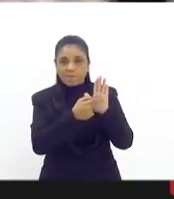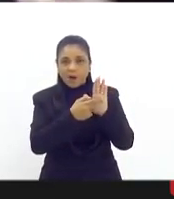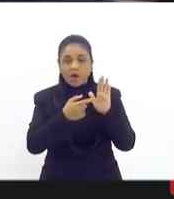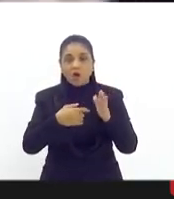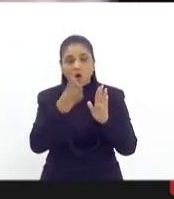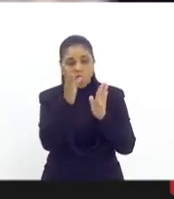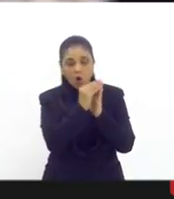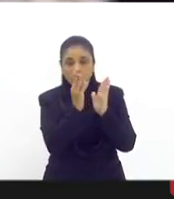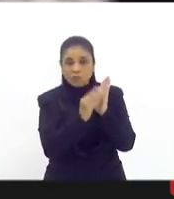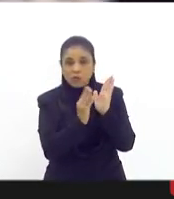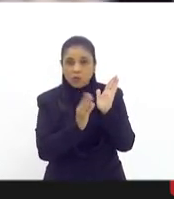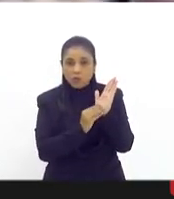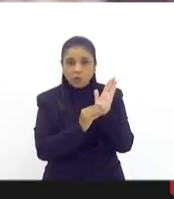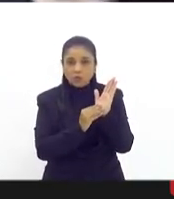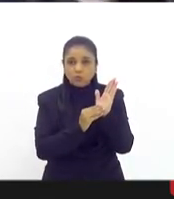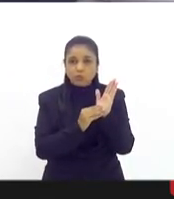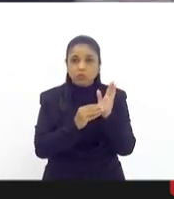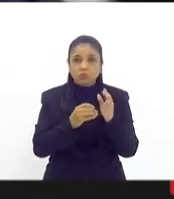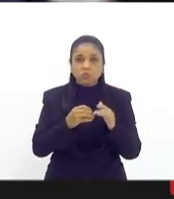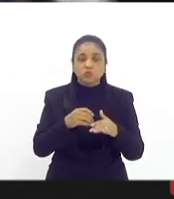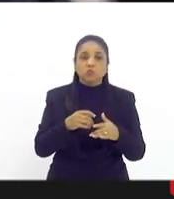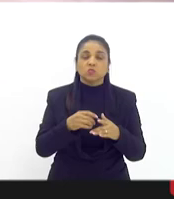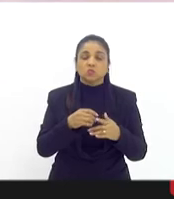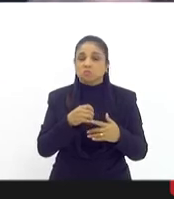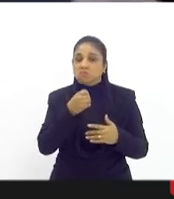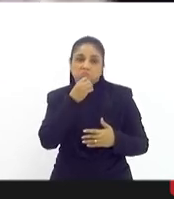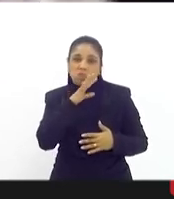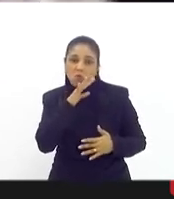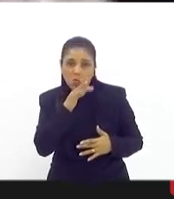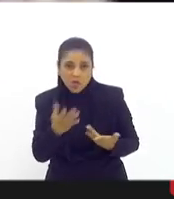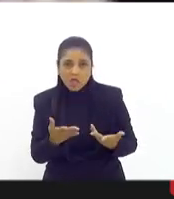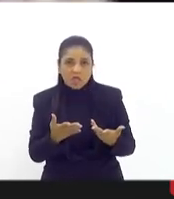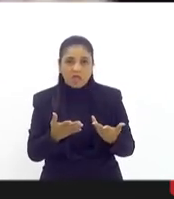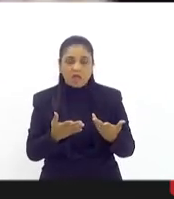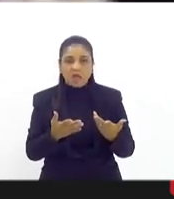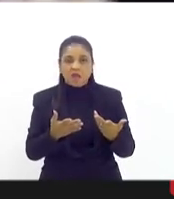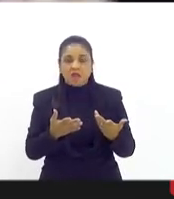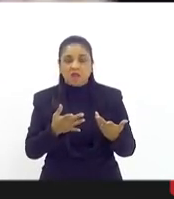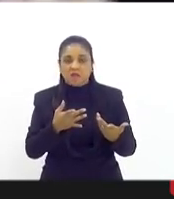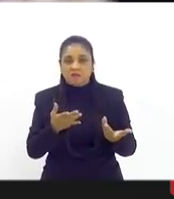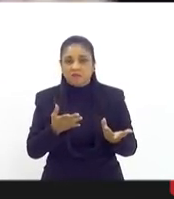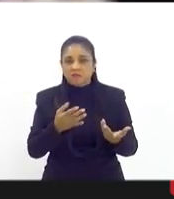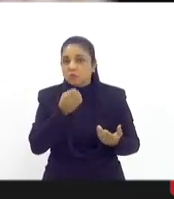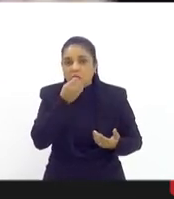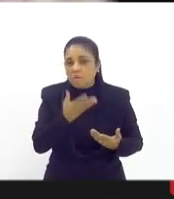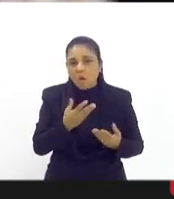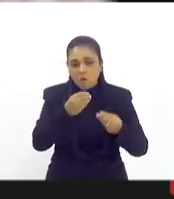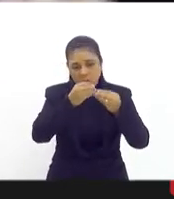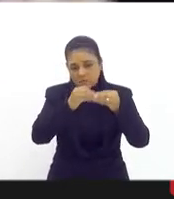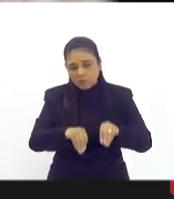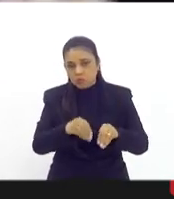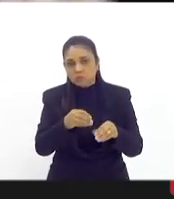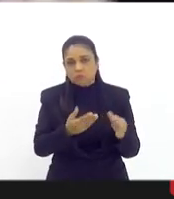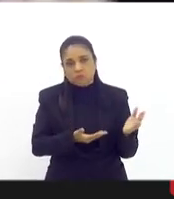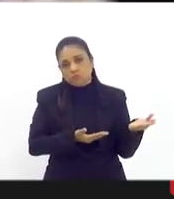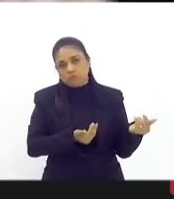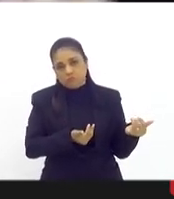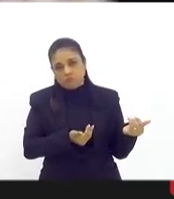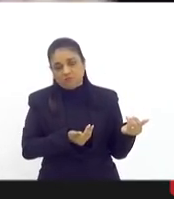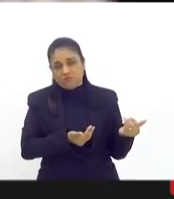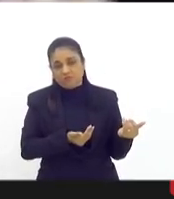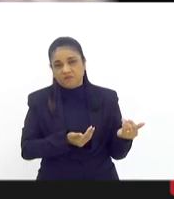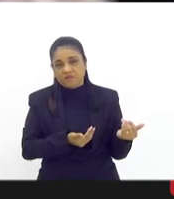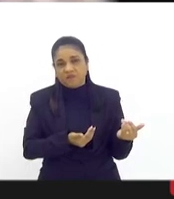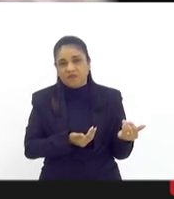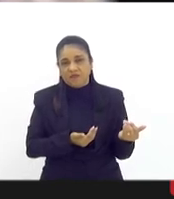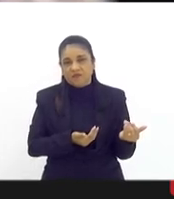conteúdos, muitas das vezes imbecilizantes, radicalizantes ou qualquer outro tipo de anti que é prejudicial para a juventude. Então, ao invés da